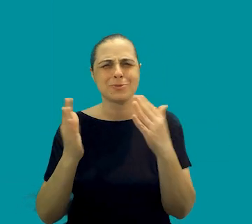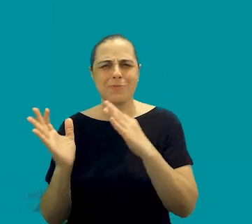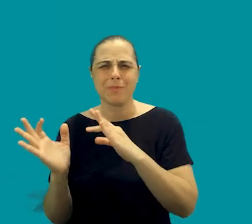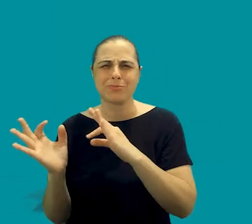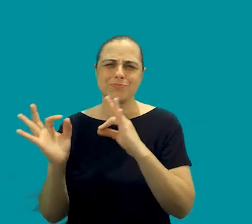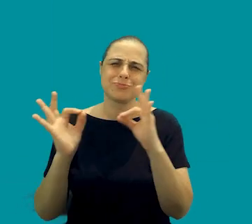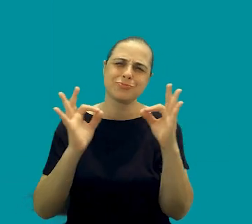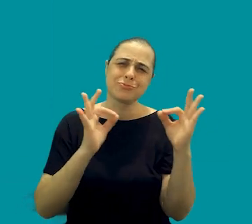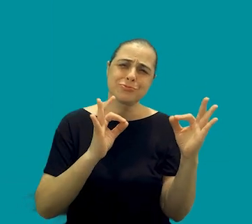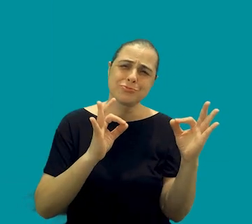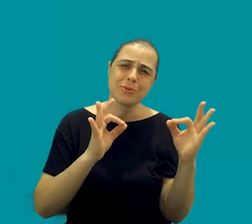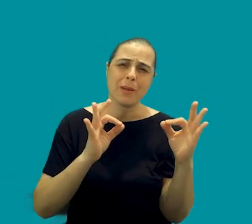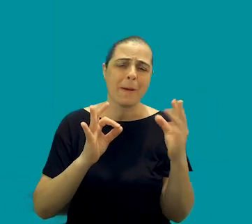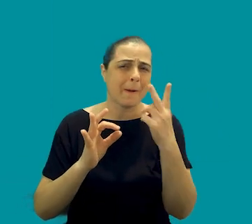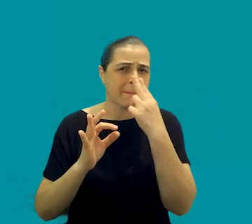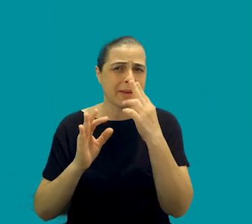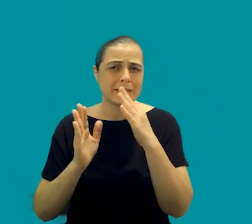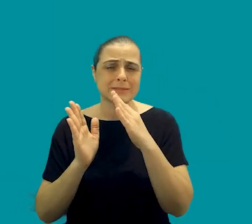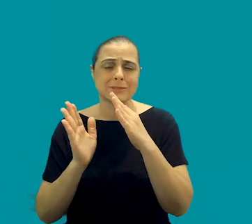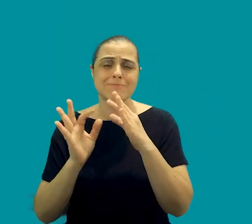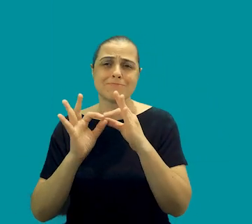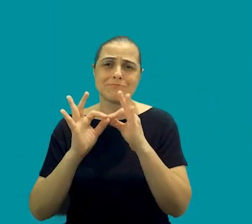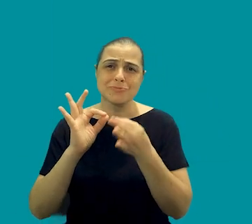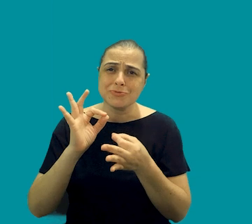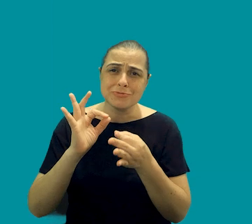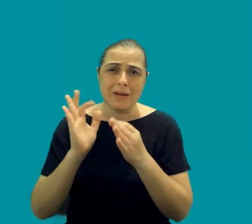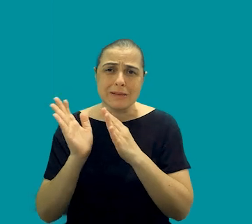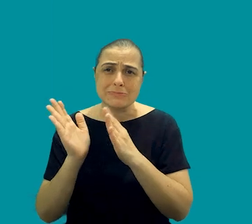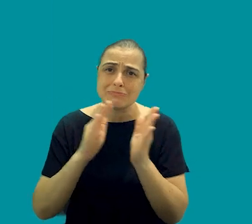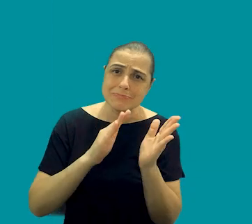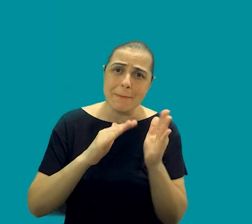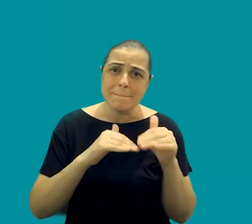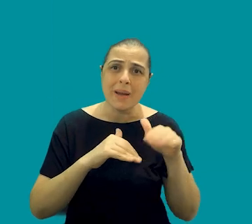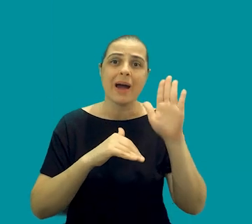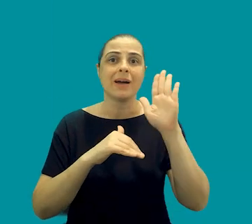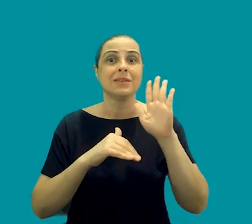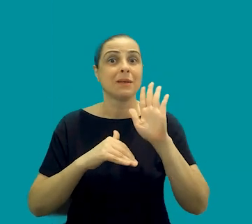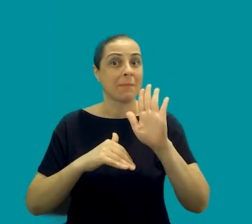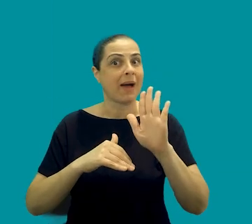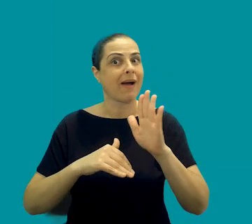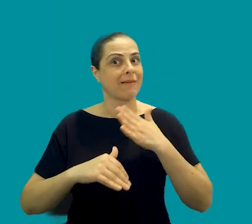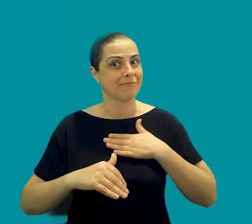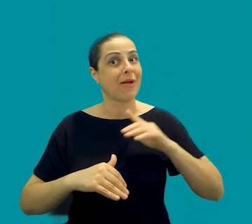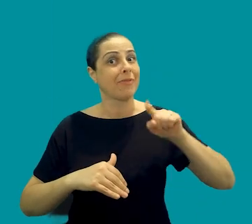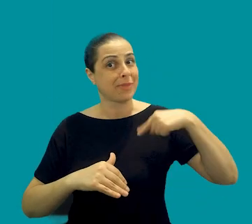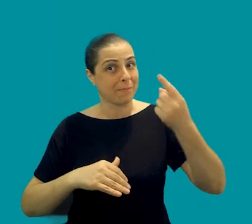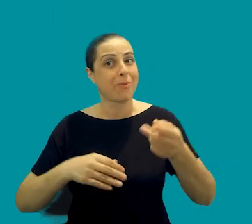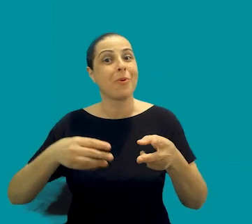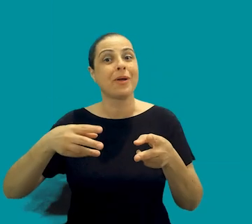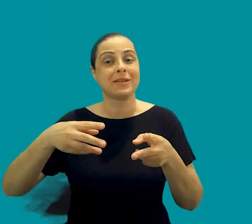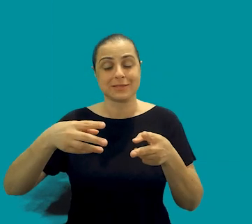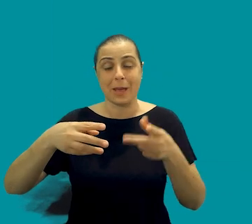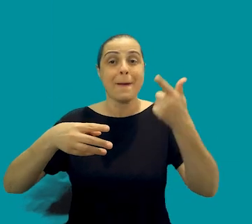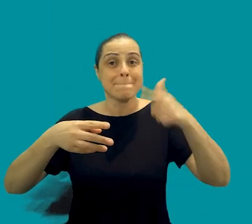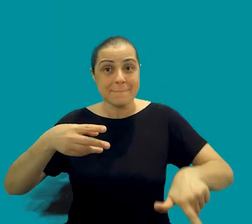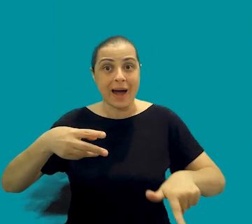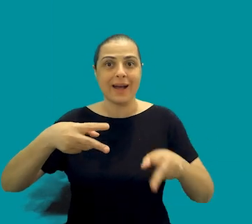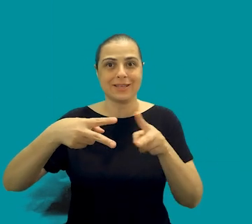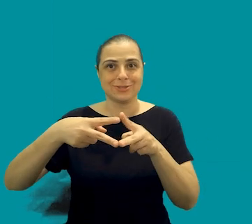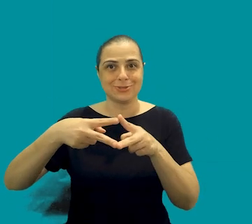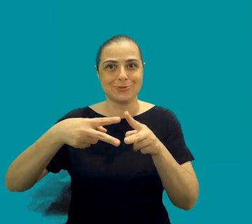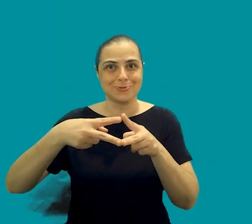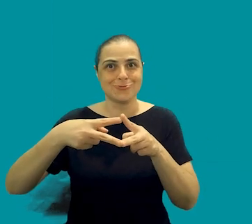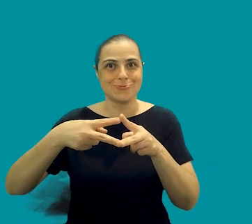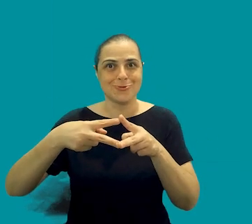bate-papo. A gente acabou se estendendo, mas eu quero agradecer imensamente. Lembrar que a gente tem mais 2 capítulos, que a gente vai